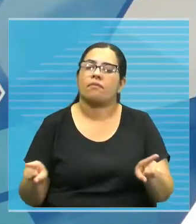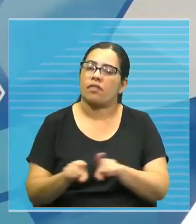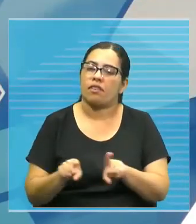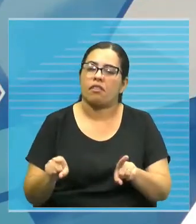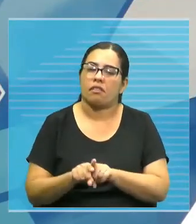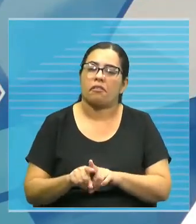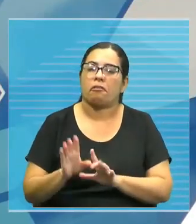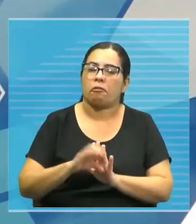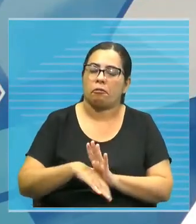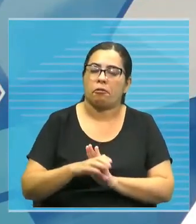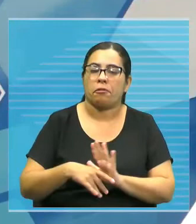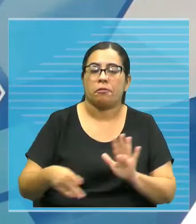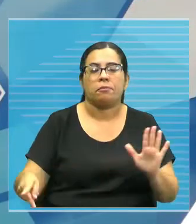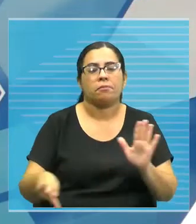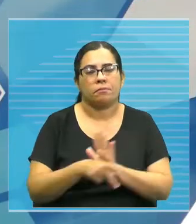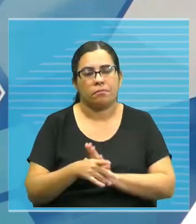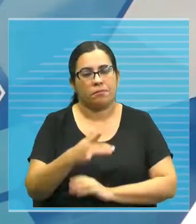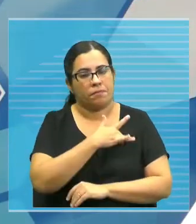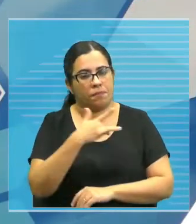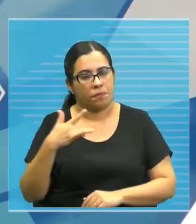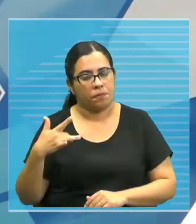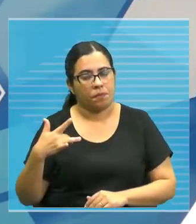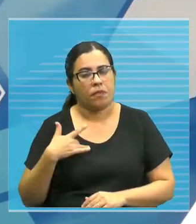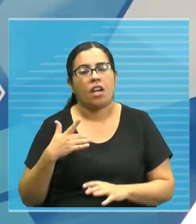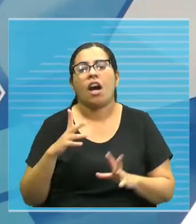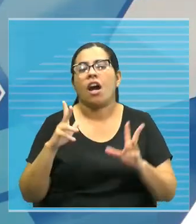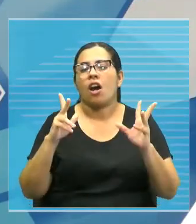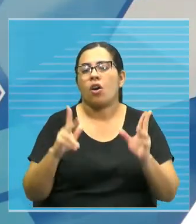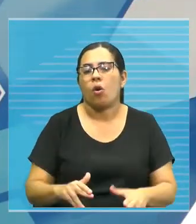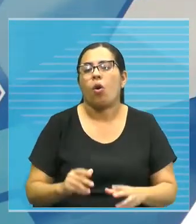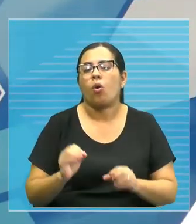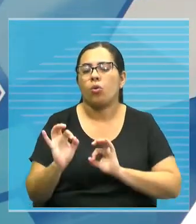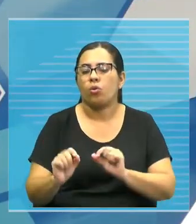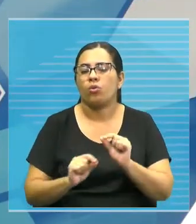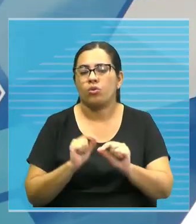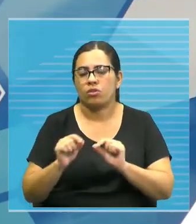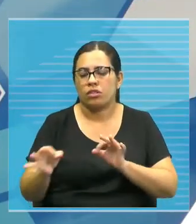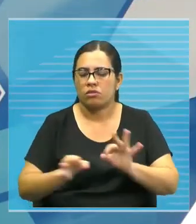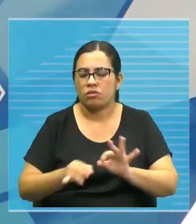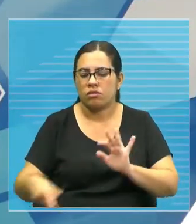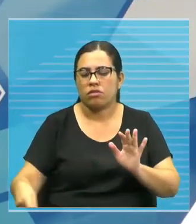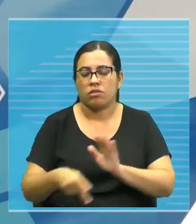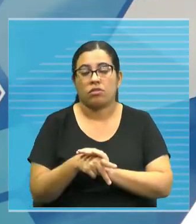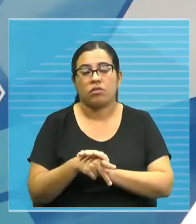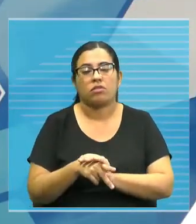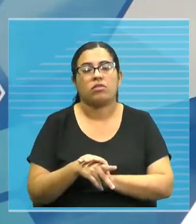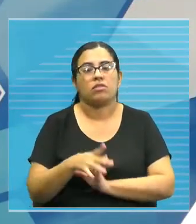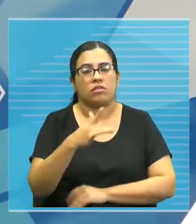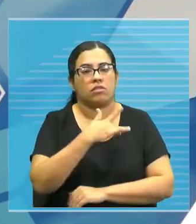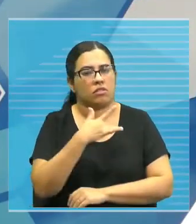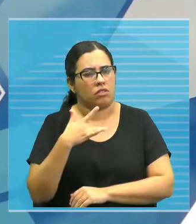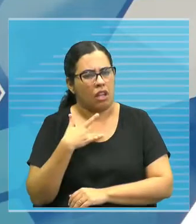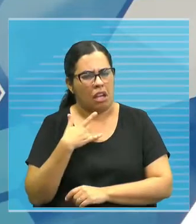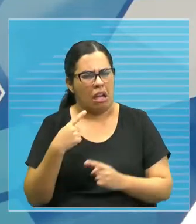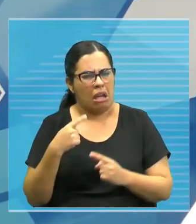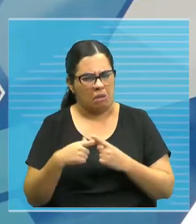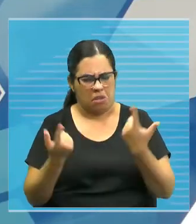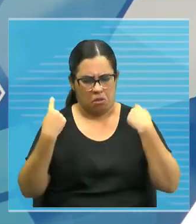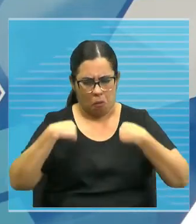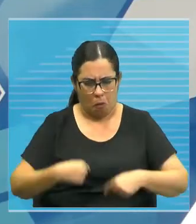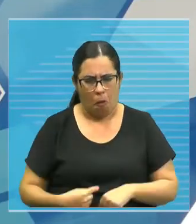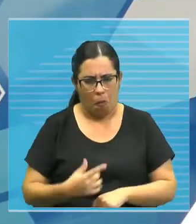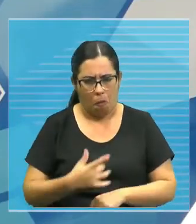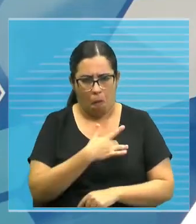de saúde, segundo a Organização Mundial da Saúde, não é esse. Há tempos que ele não é mais esse